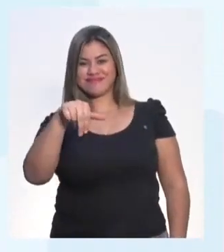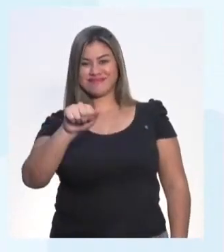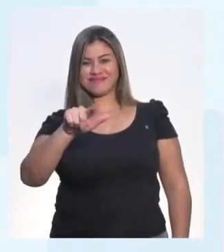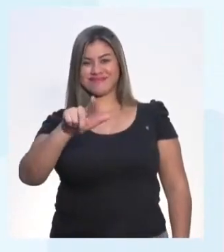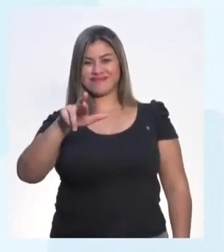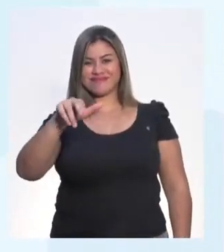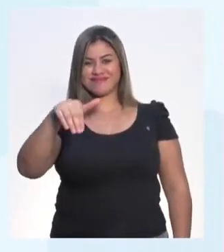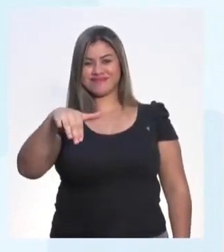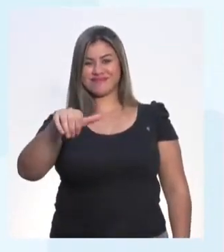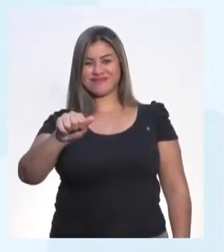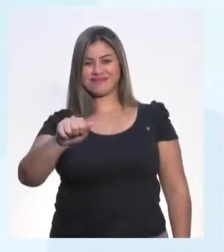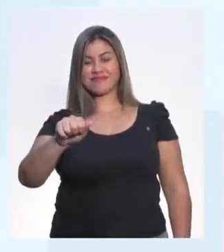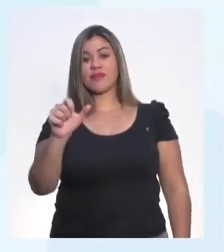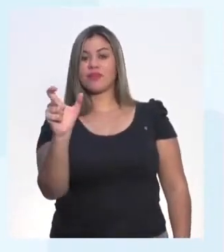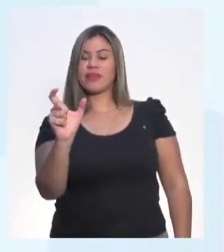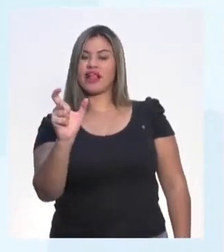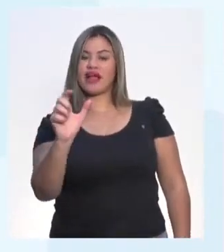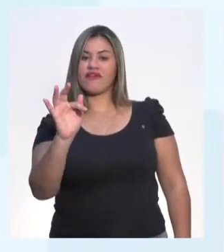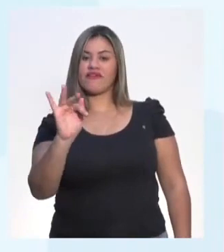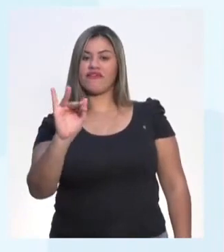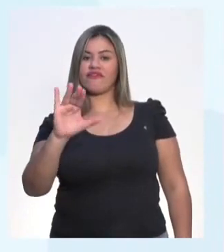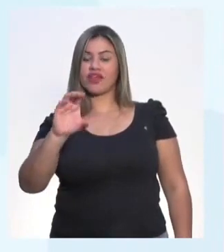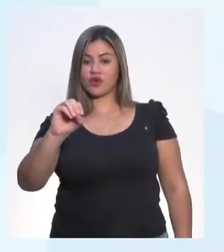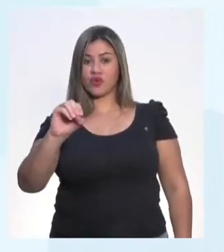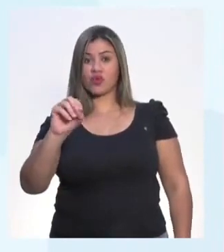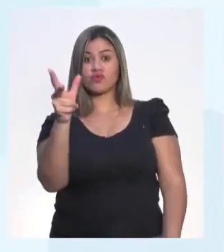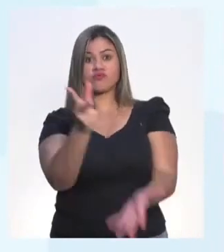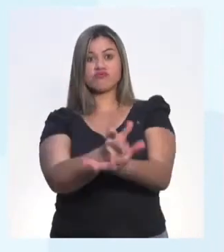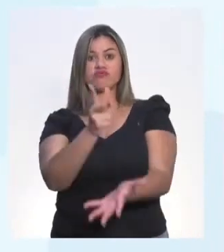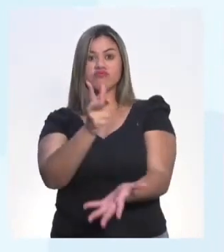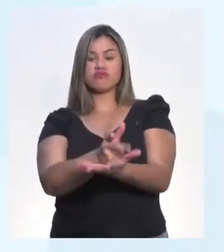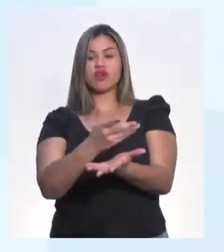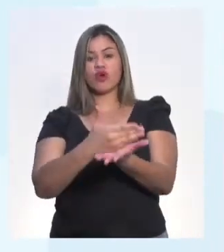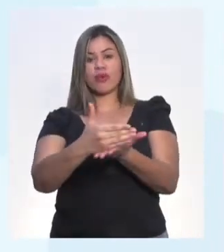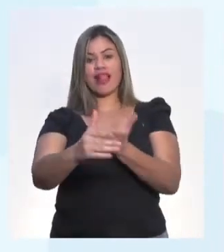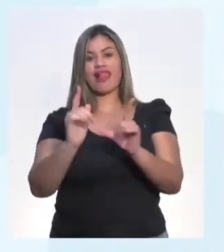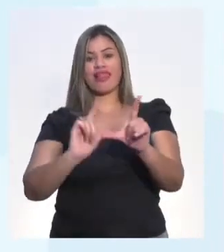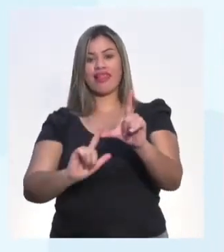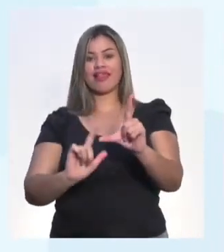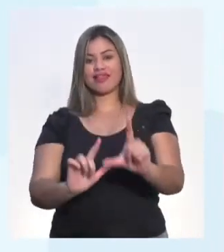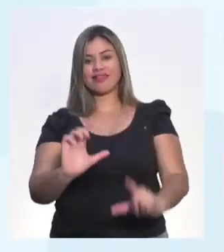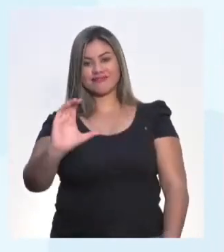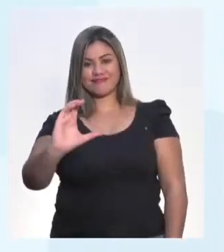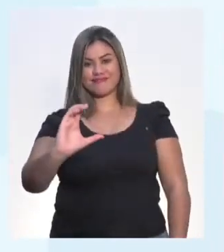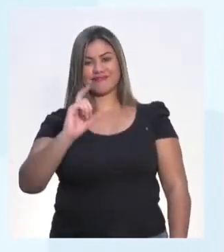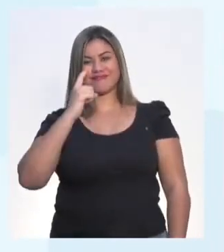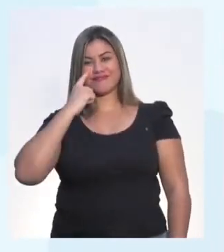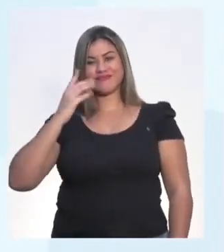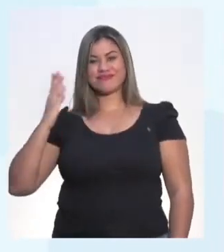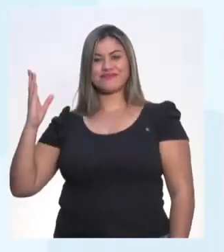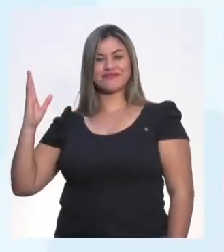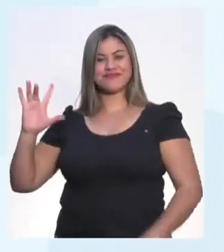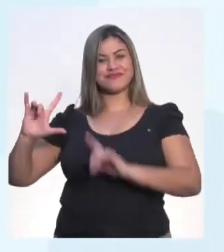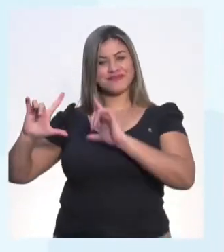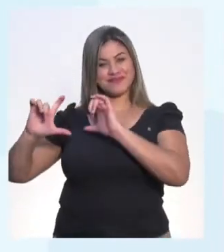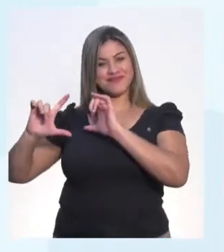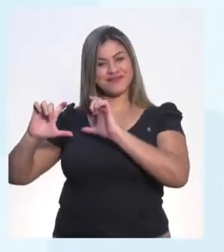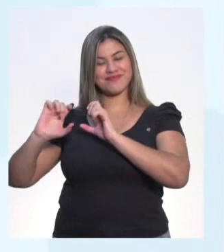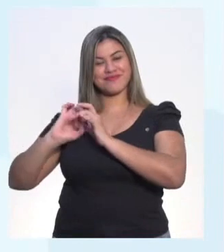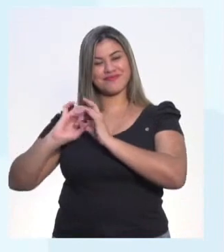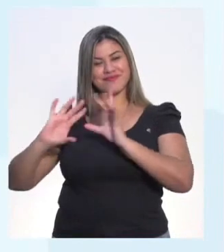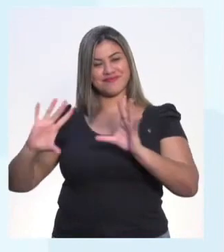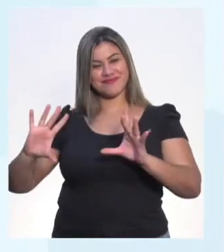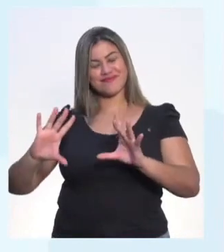da palavra fico que começam com a letra C. Então, dá um print aí na resolução